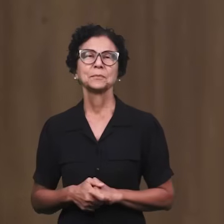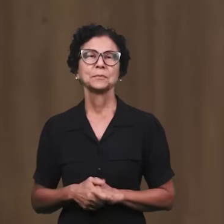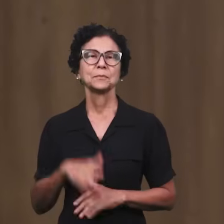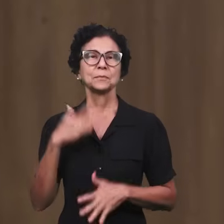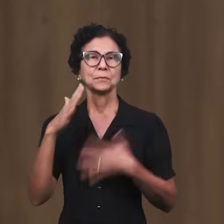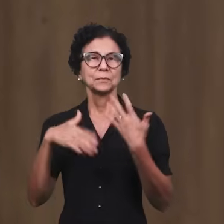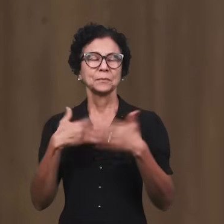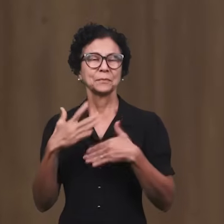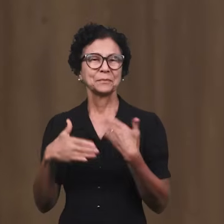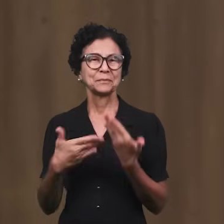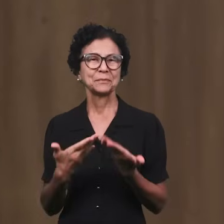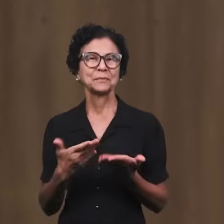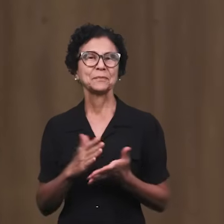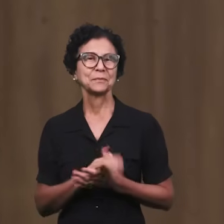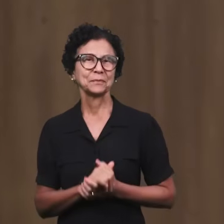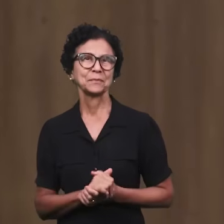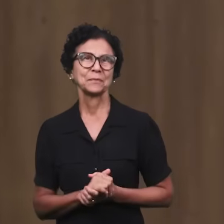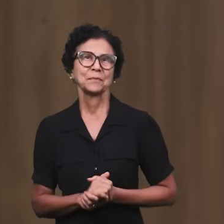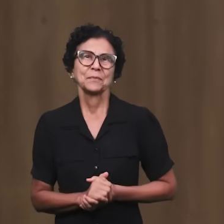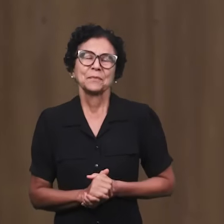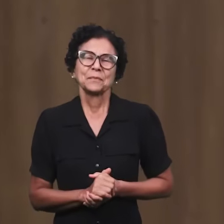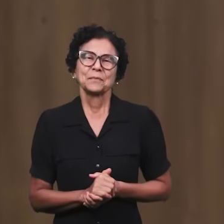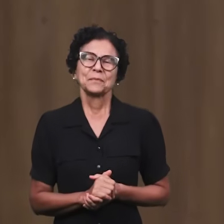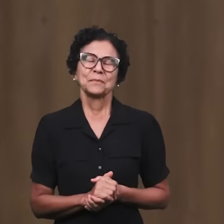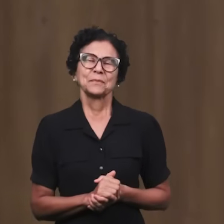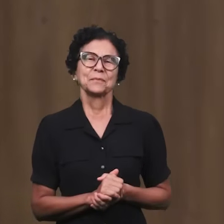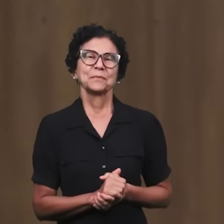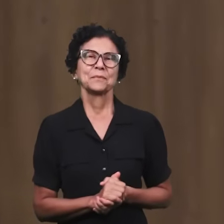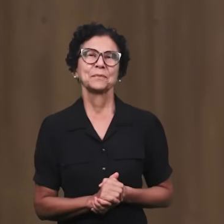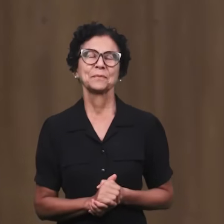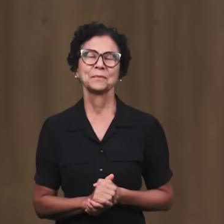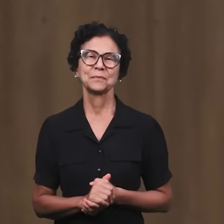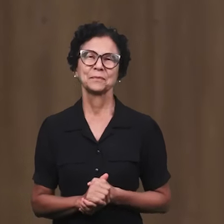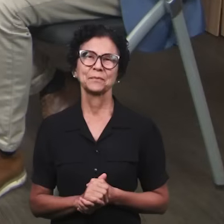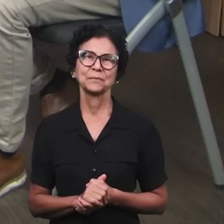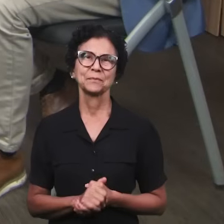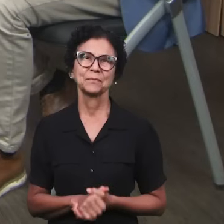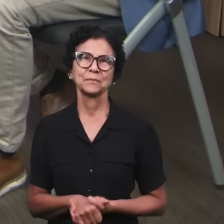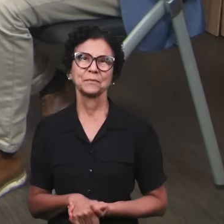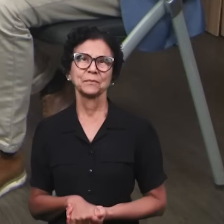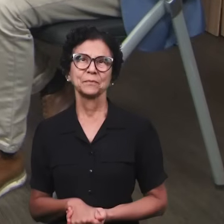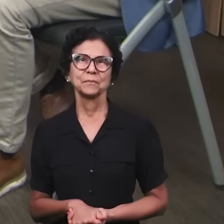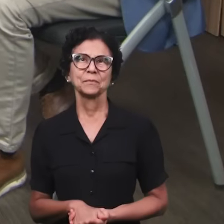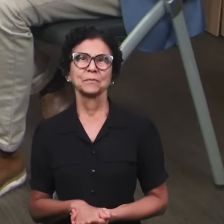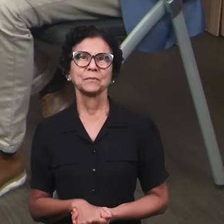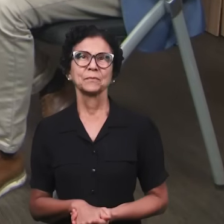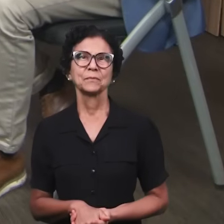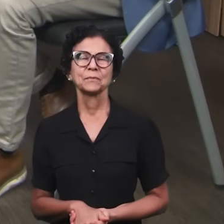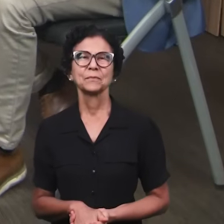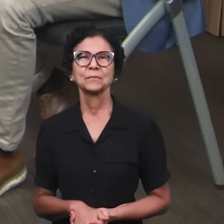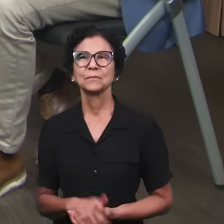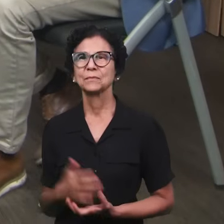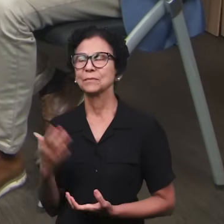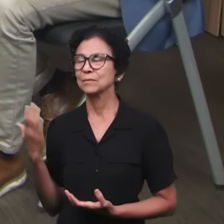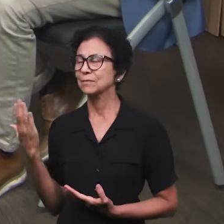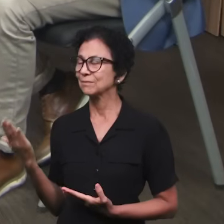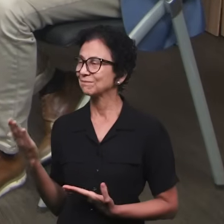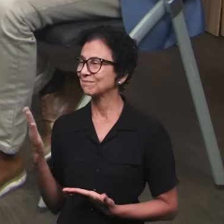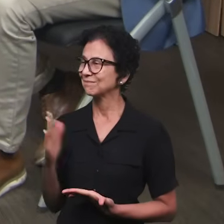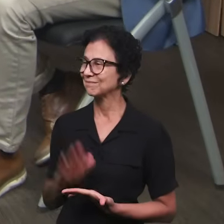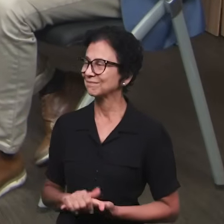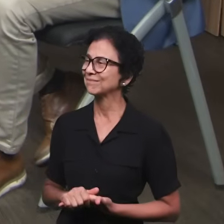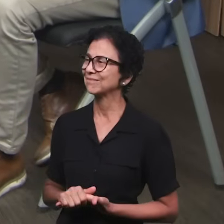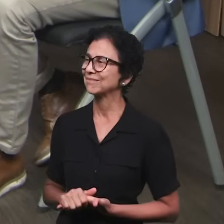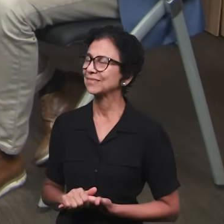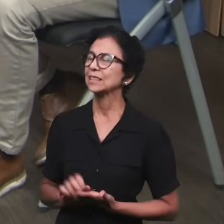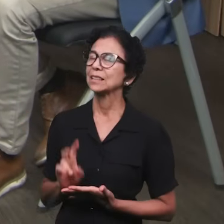alegria estar com os irmãos, né, aqueles que estão participando conosco hoje. Daniel Bravin, meu colega hoje aqui no estúdio, né? A